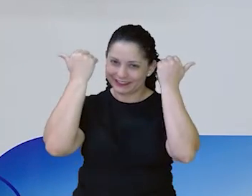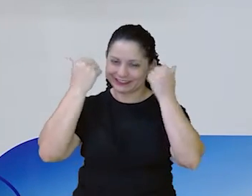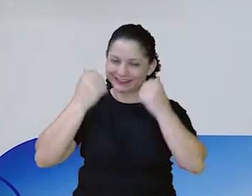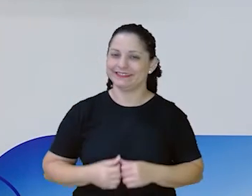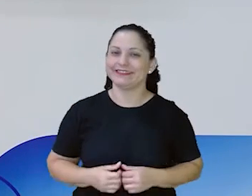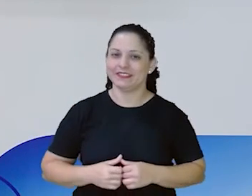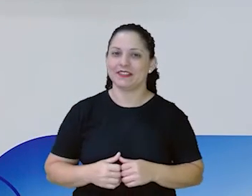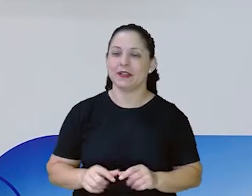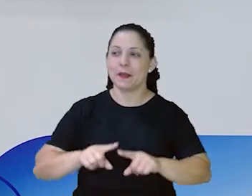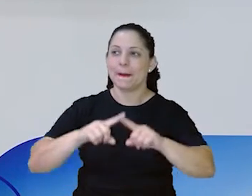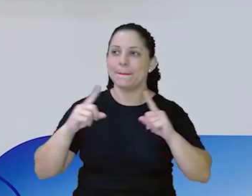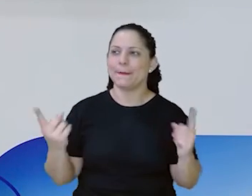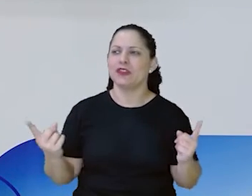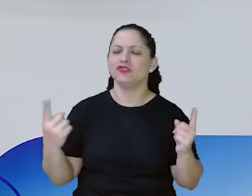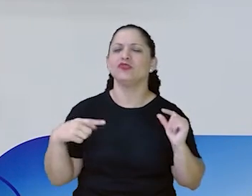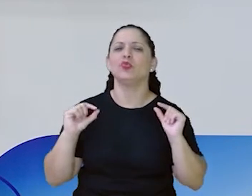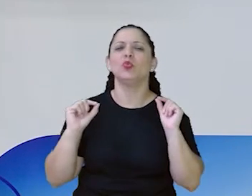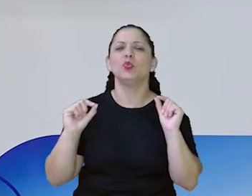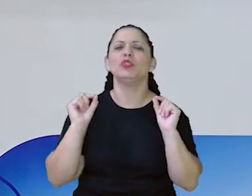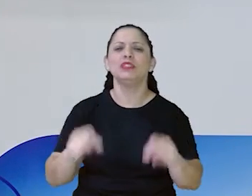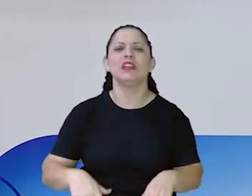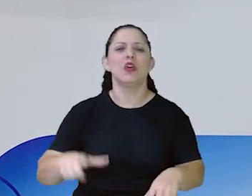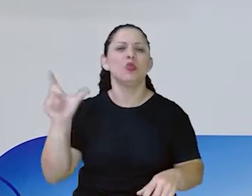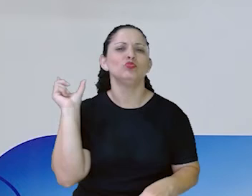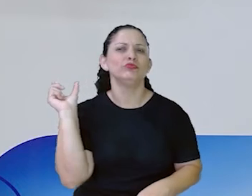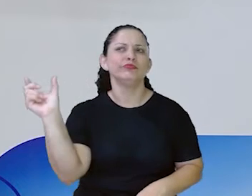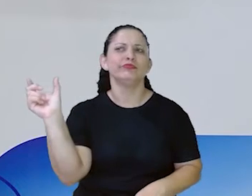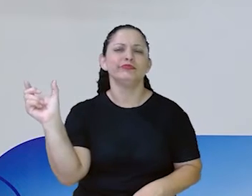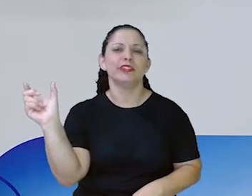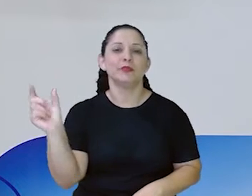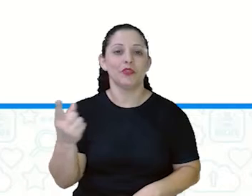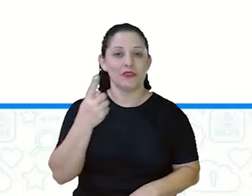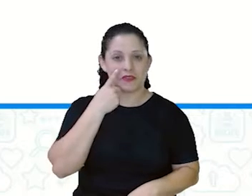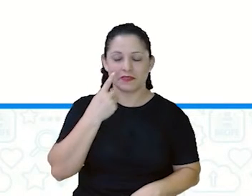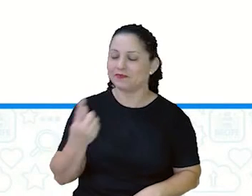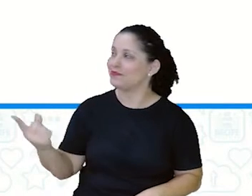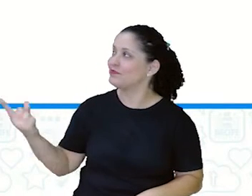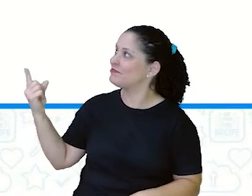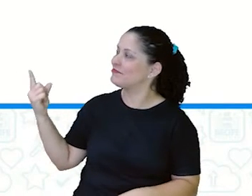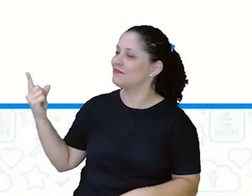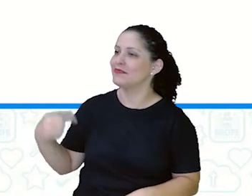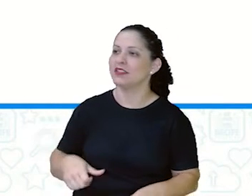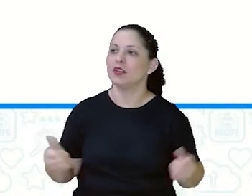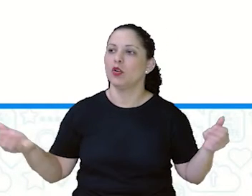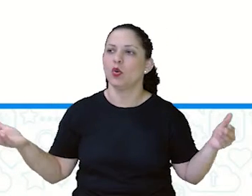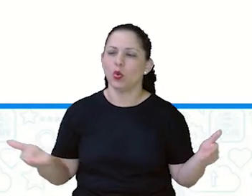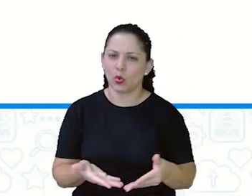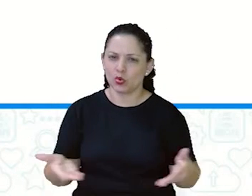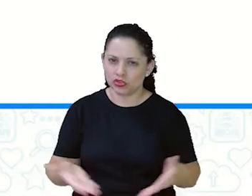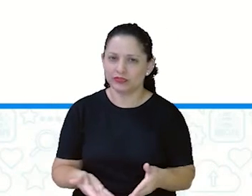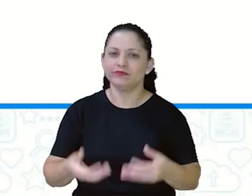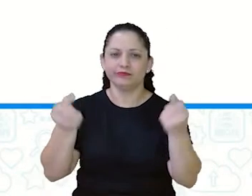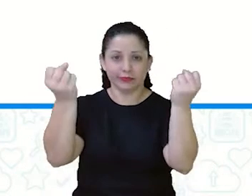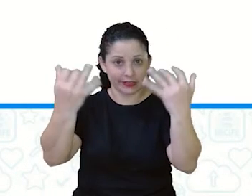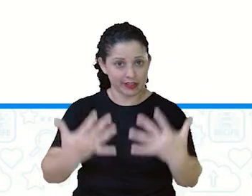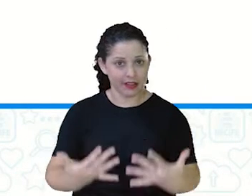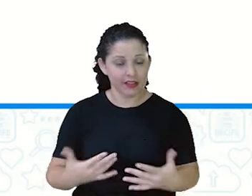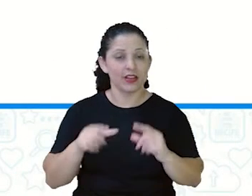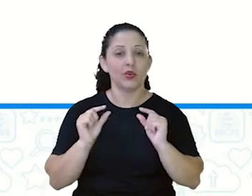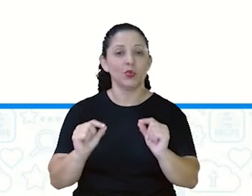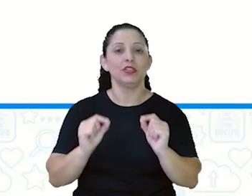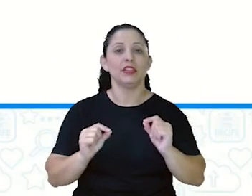Mas aí tem um termo. Um termo que está aparecendo para a gente, eu já falei algumas vezes, já hoje vou falar muito mais, que é